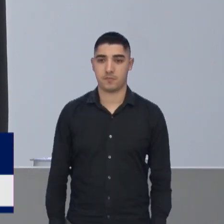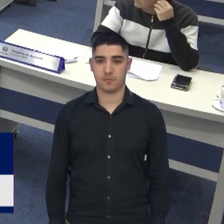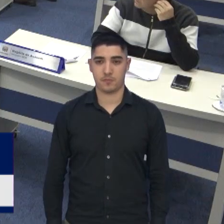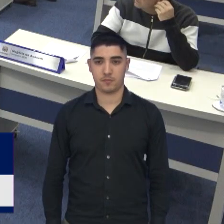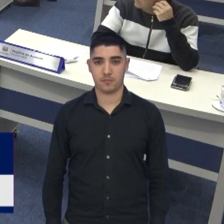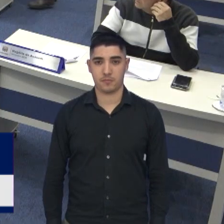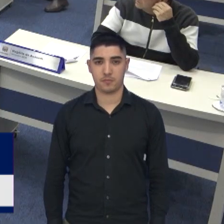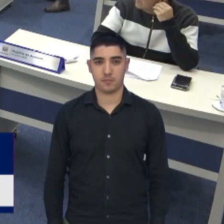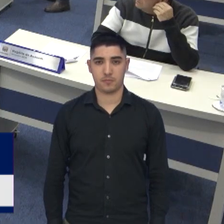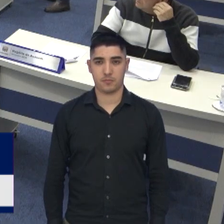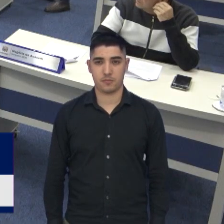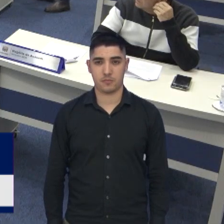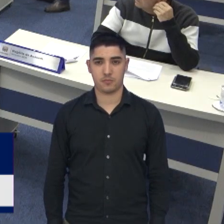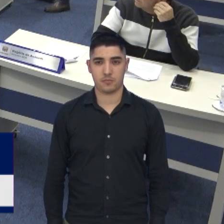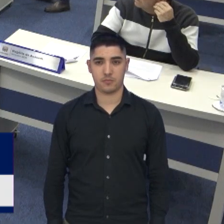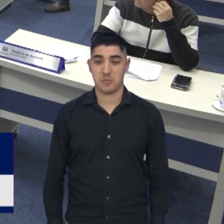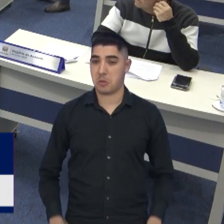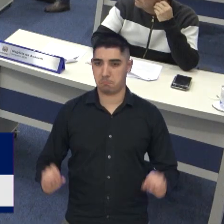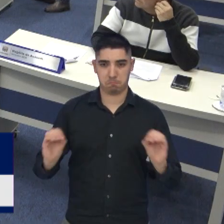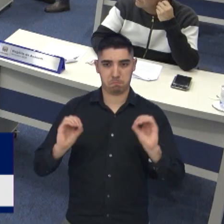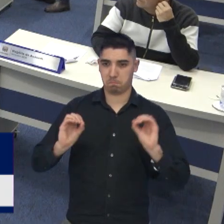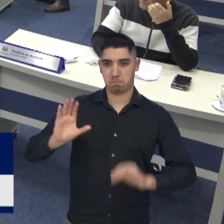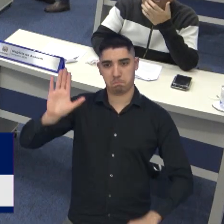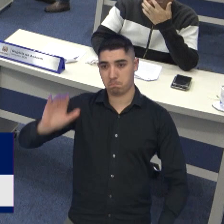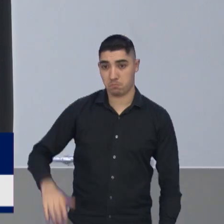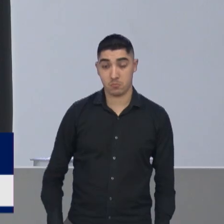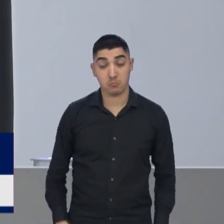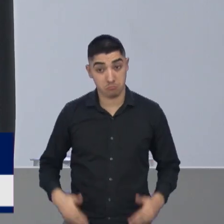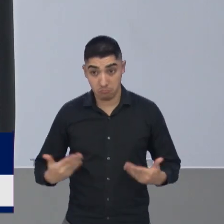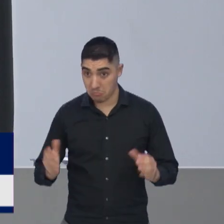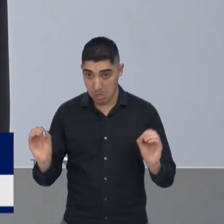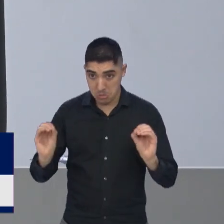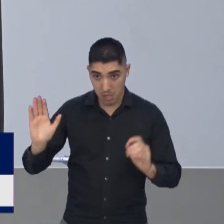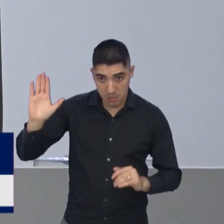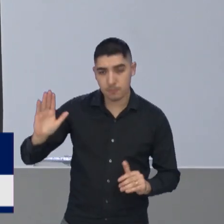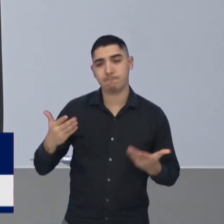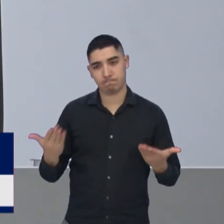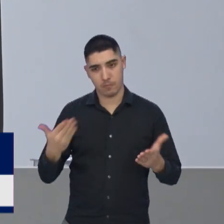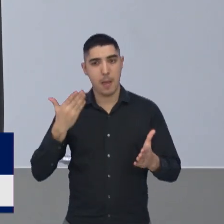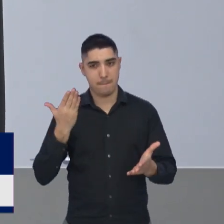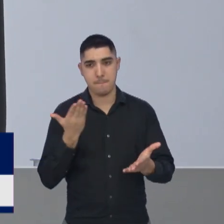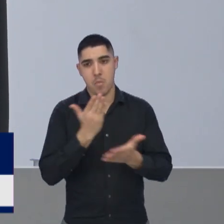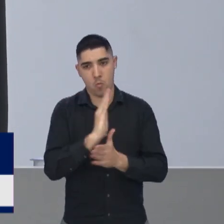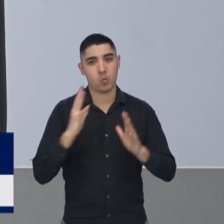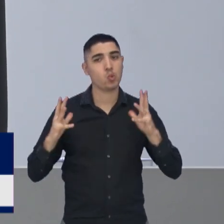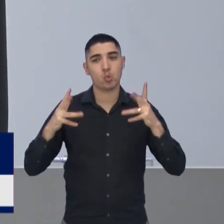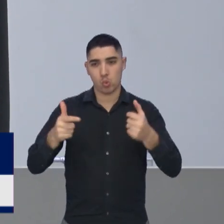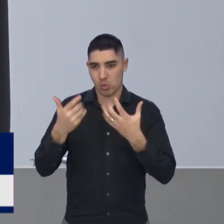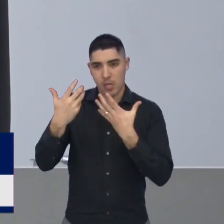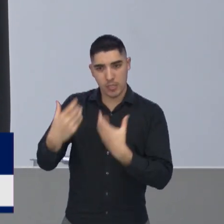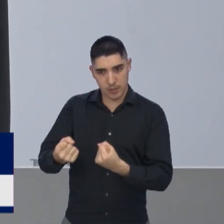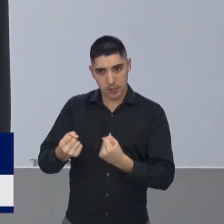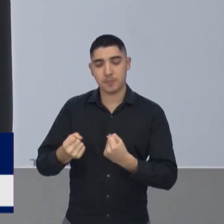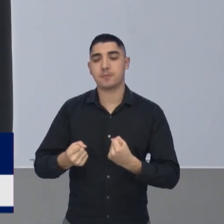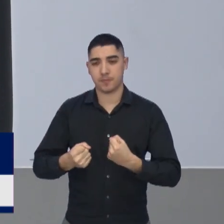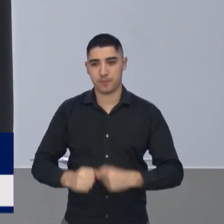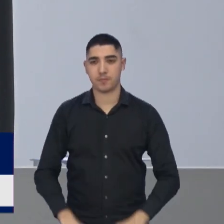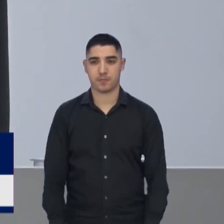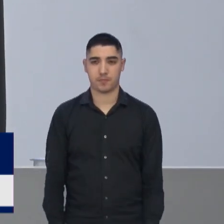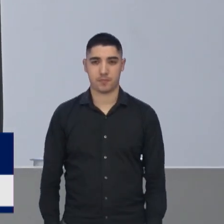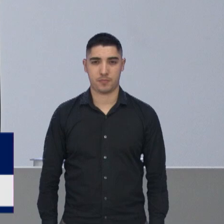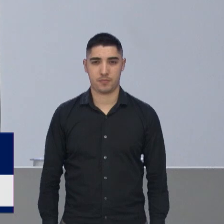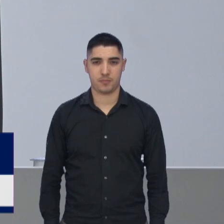manifestem. Nenhum voto contrário, senhor presidente. Sem nenhum voto contrário, a tramitação está aprovada